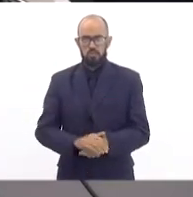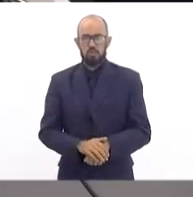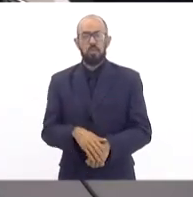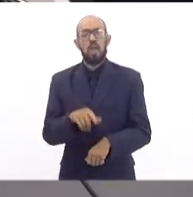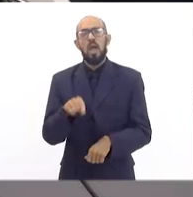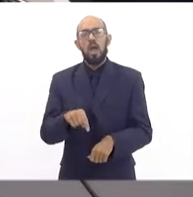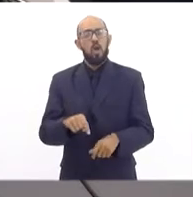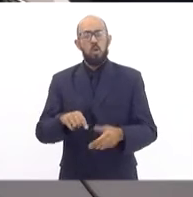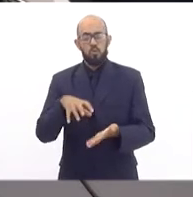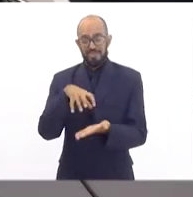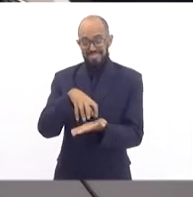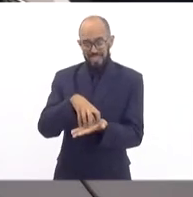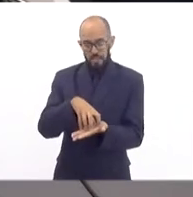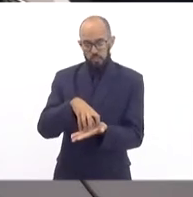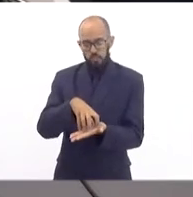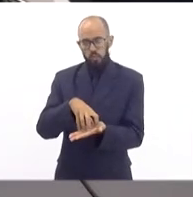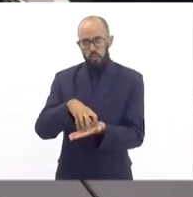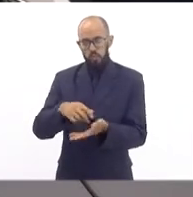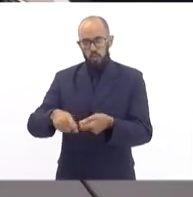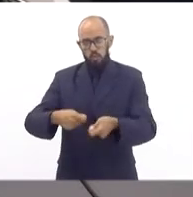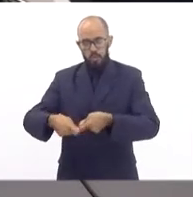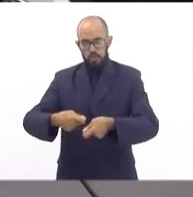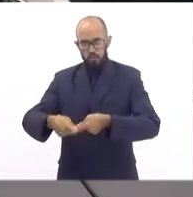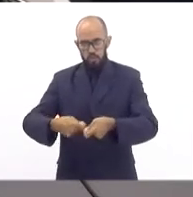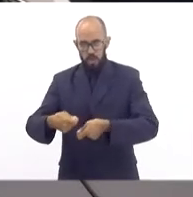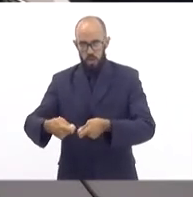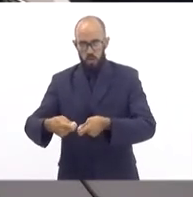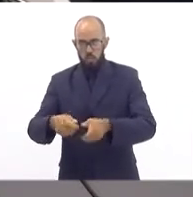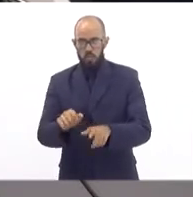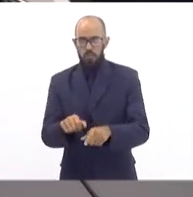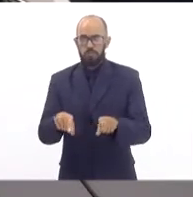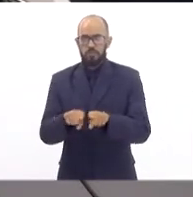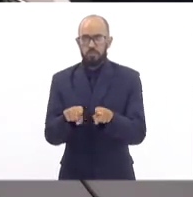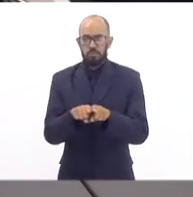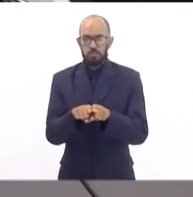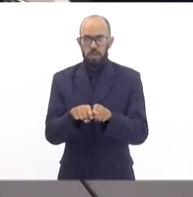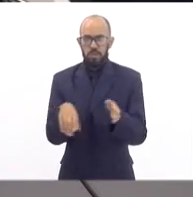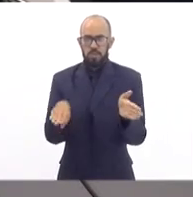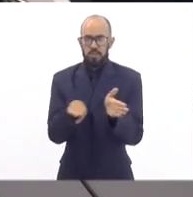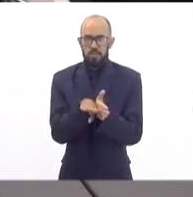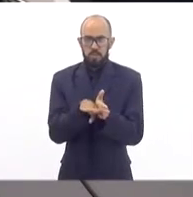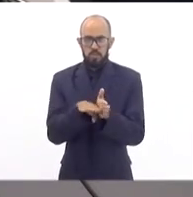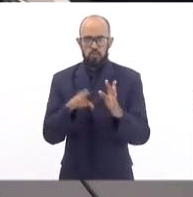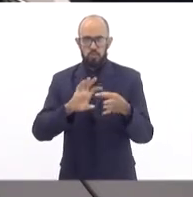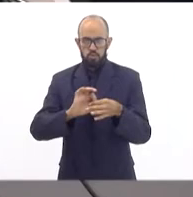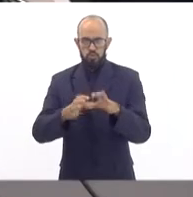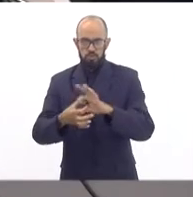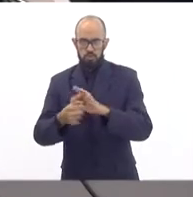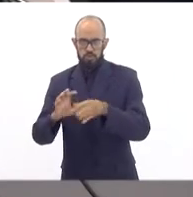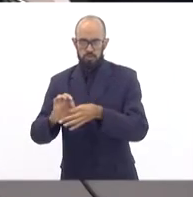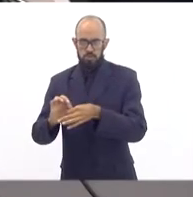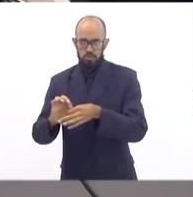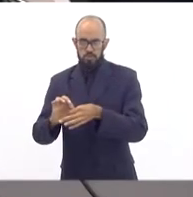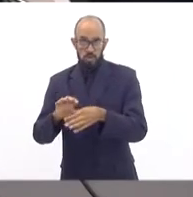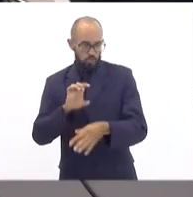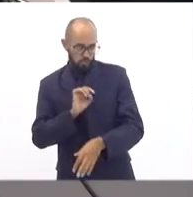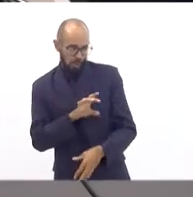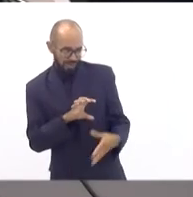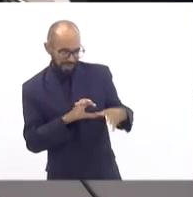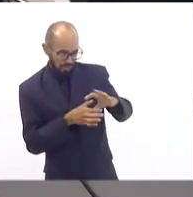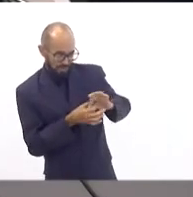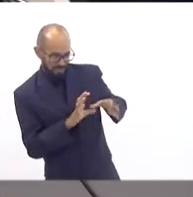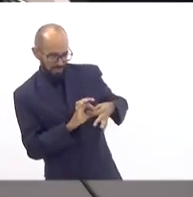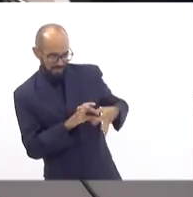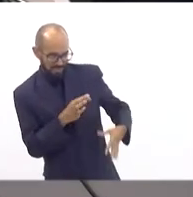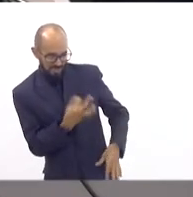de Controle Operacional. Ah. E outros investimentos. Tiveram investimentos nas estações olímpicas. Só nas olímpicas, né? Só